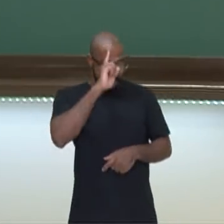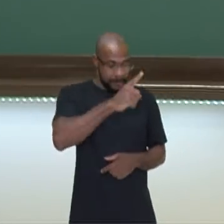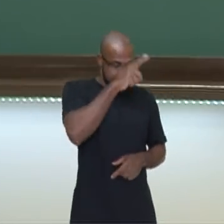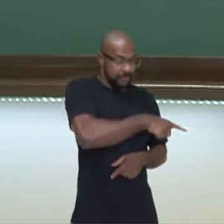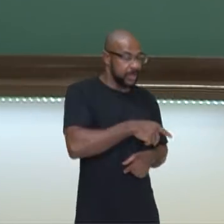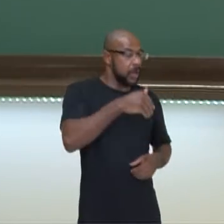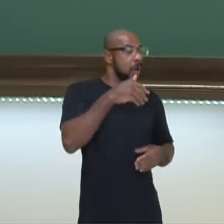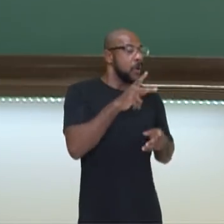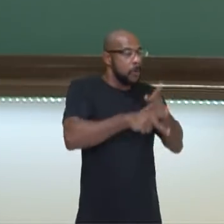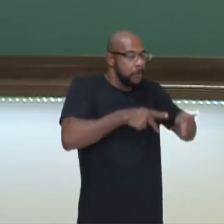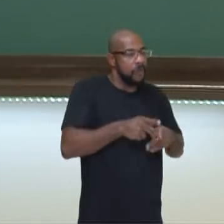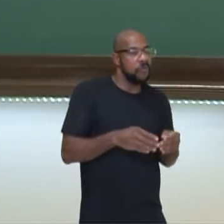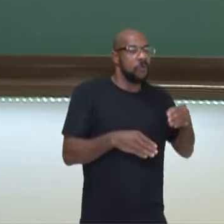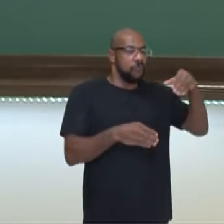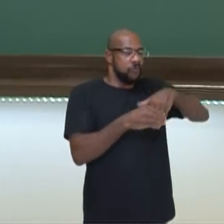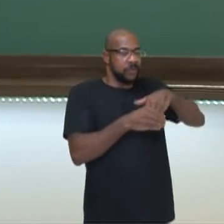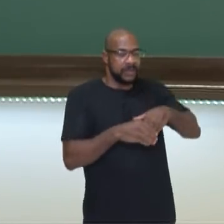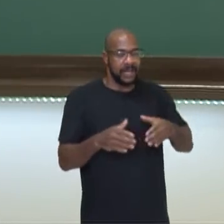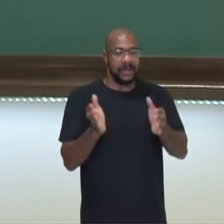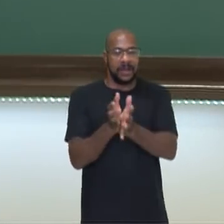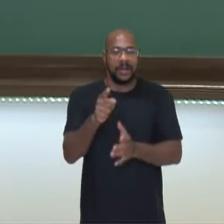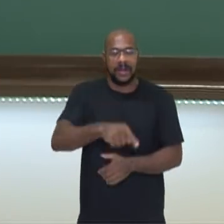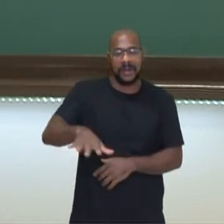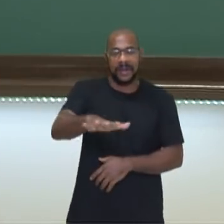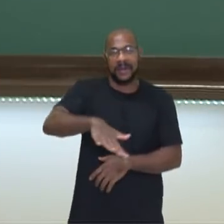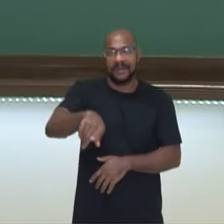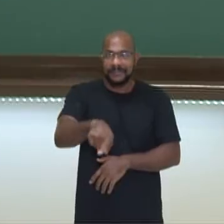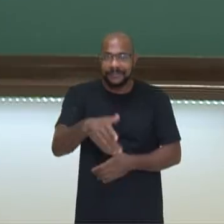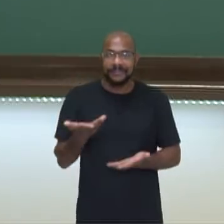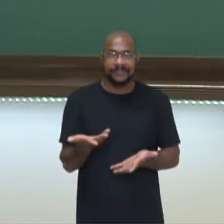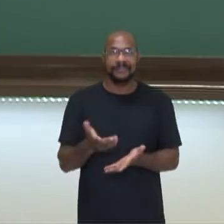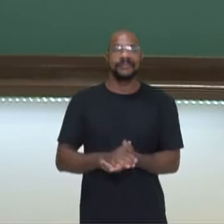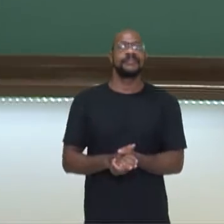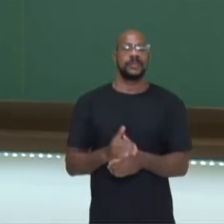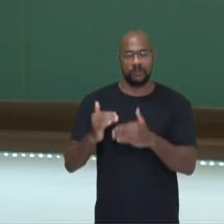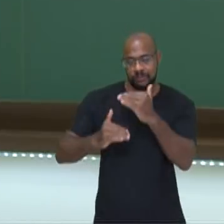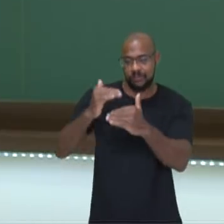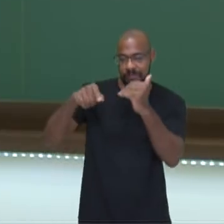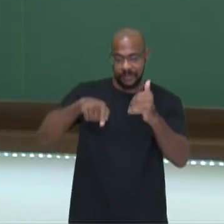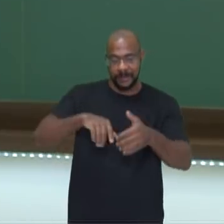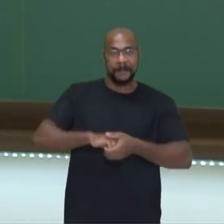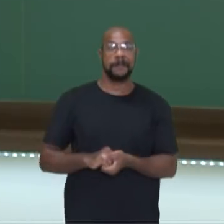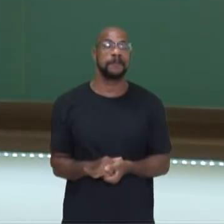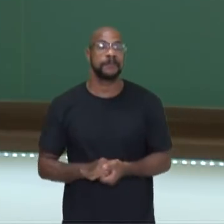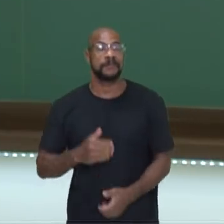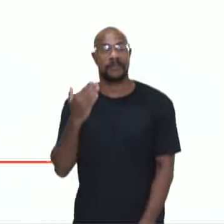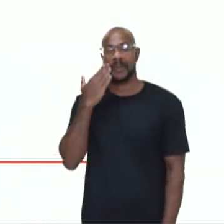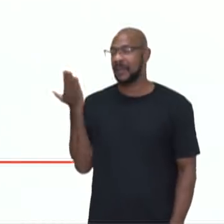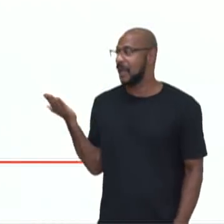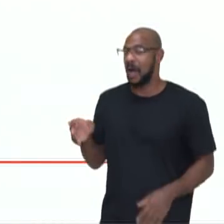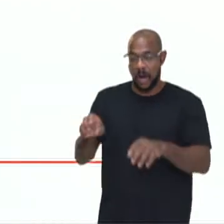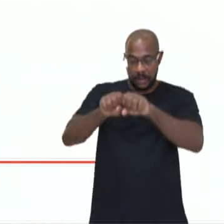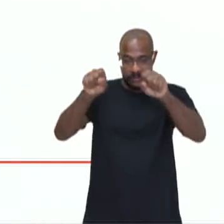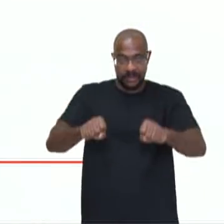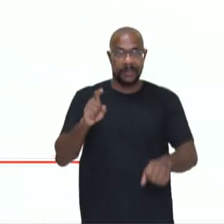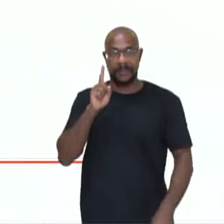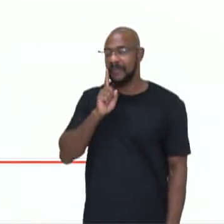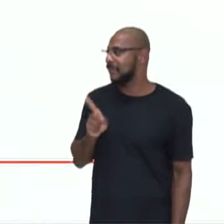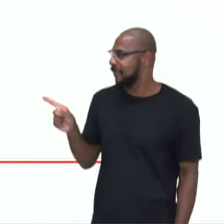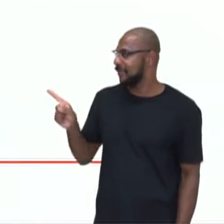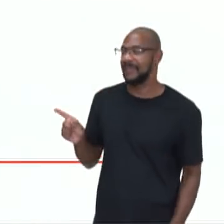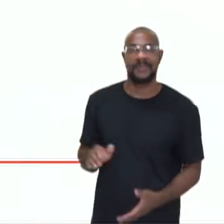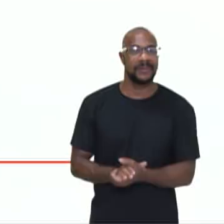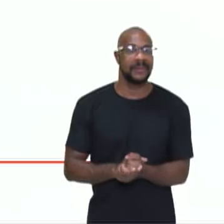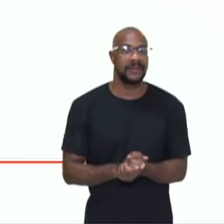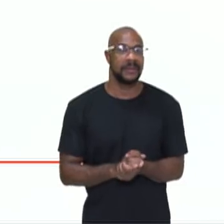favores da classe política, um esquema que envolvia a todos. Eu coloquei ele mais ou menos nesse esquema que está na sua tela. Então perceba